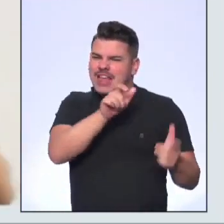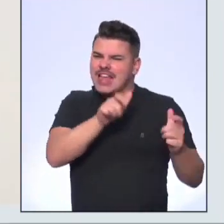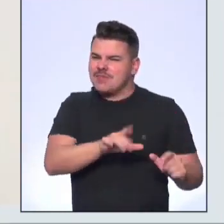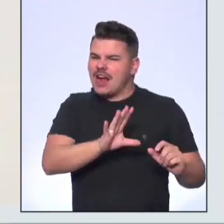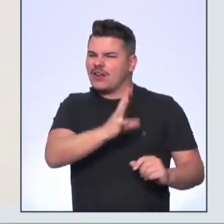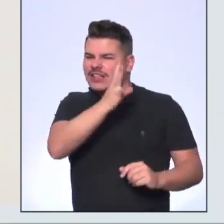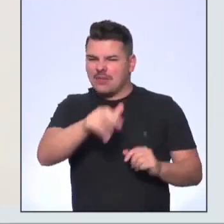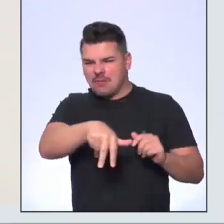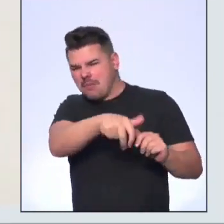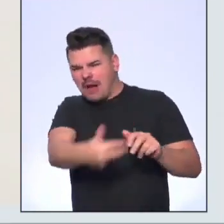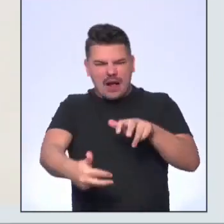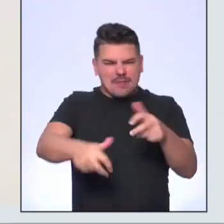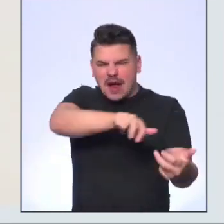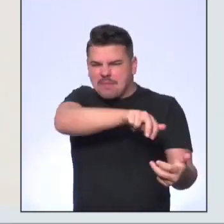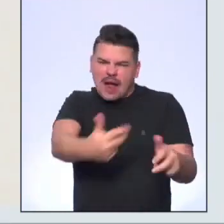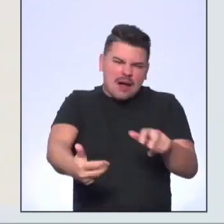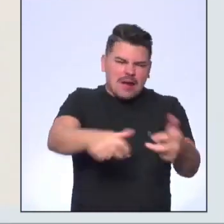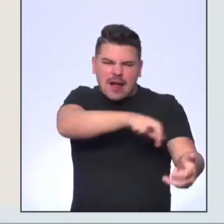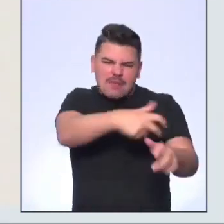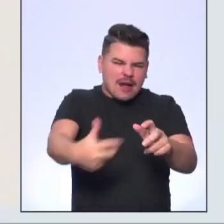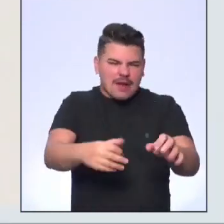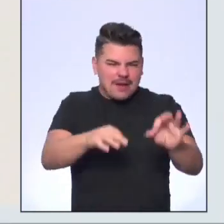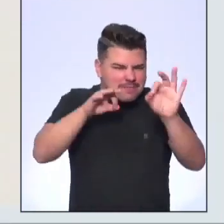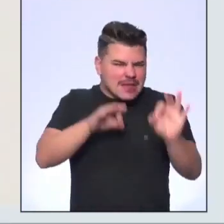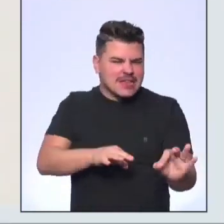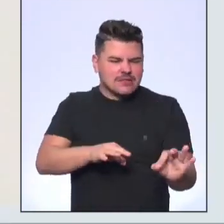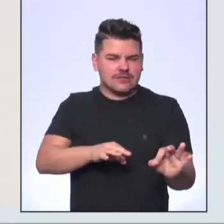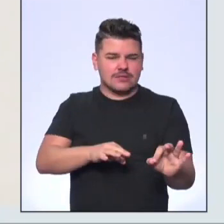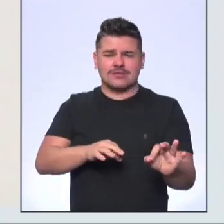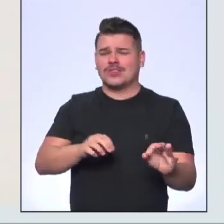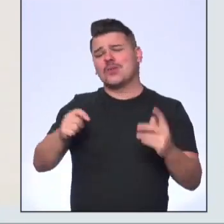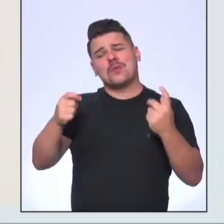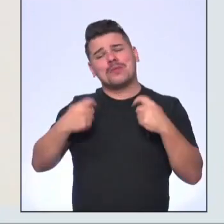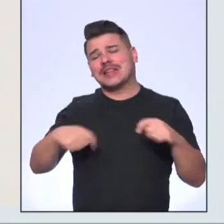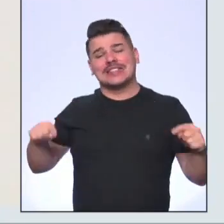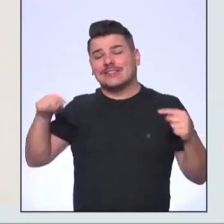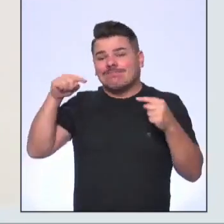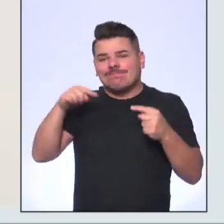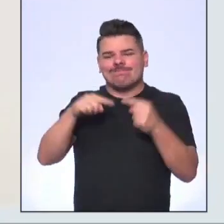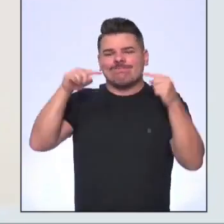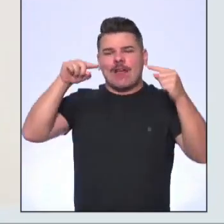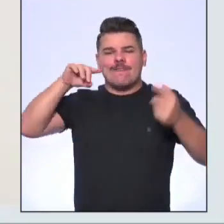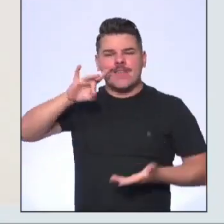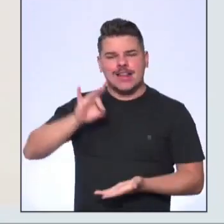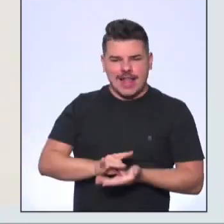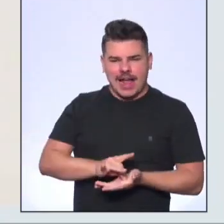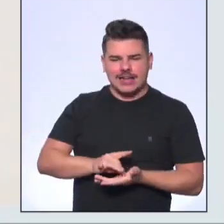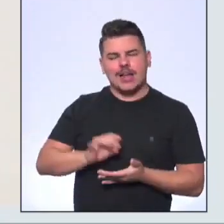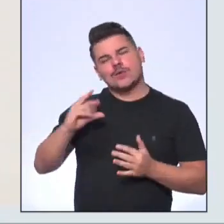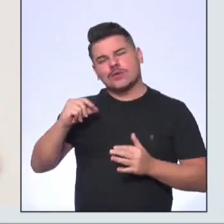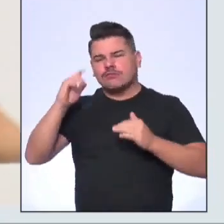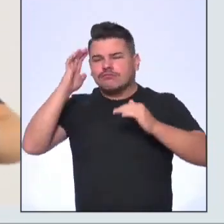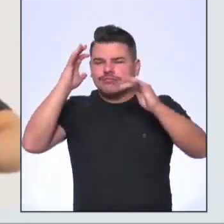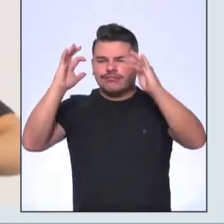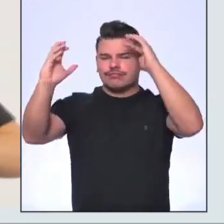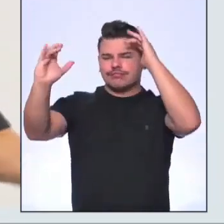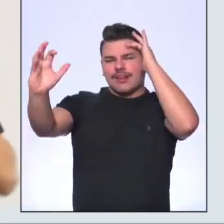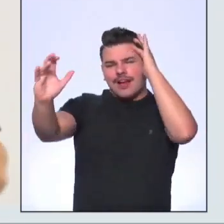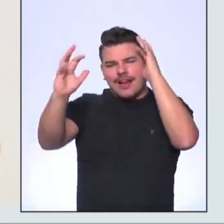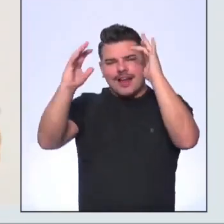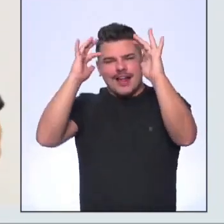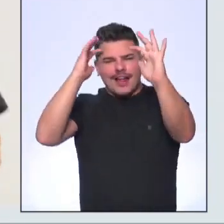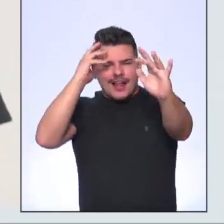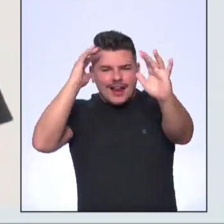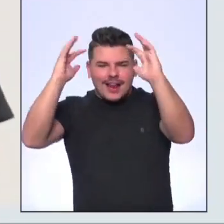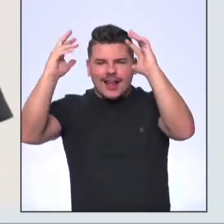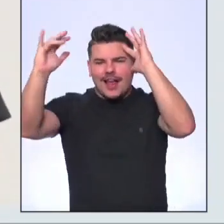que essa quantidade seja exatamente aquela. Não. É ficção, é